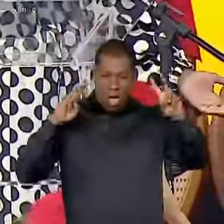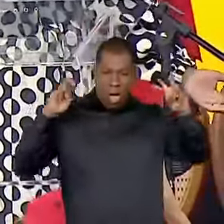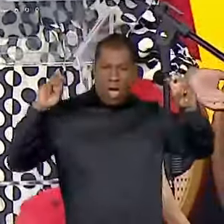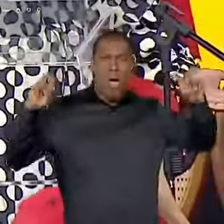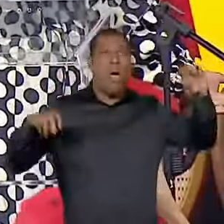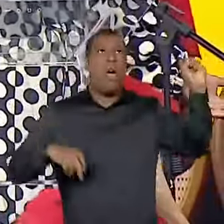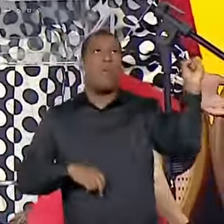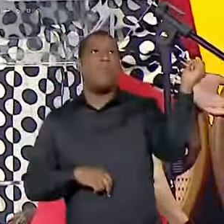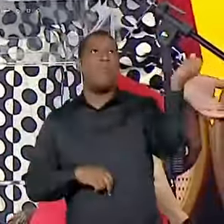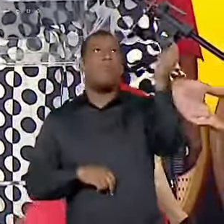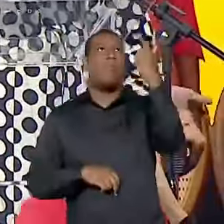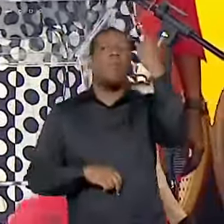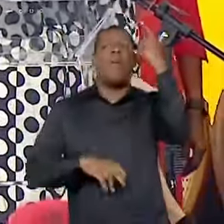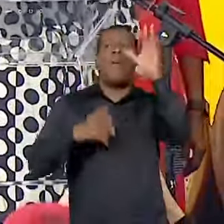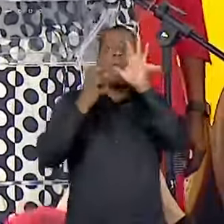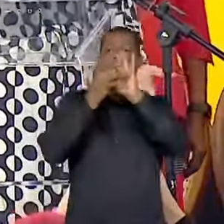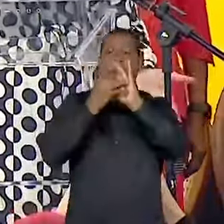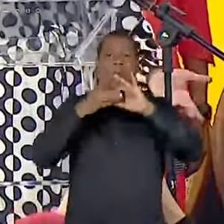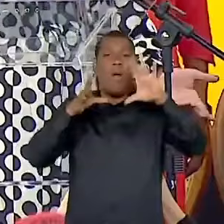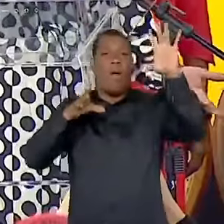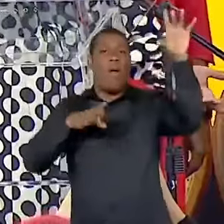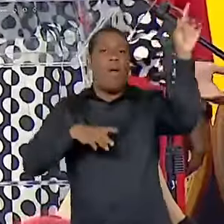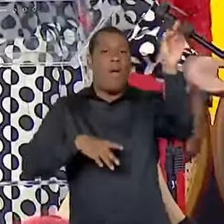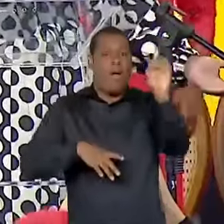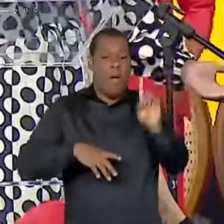da liberdade em raios